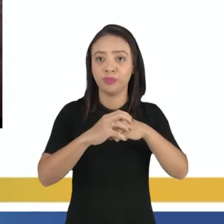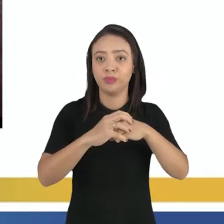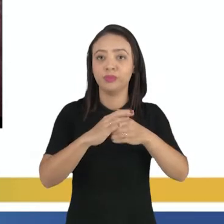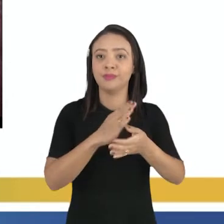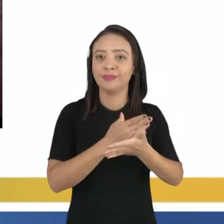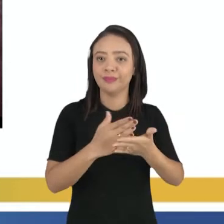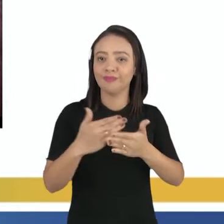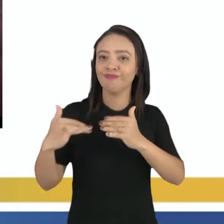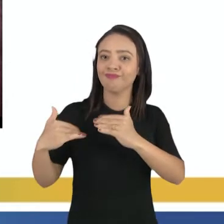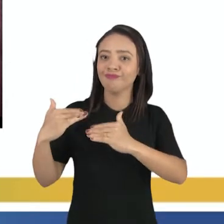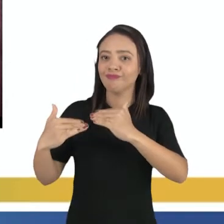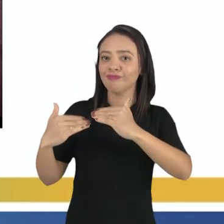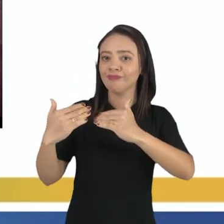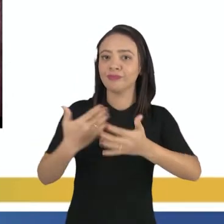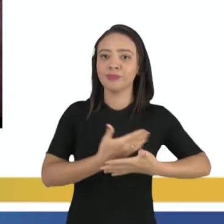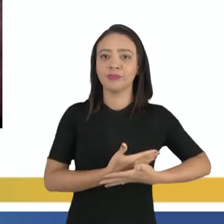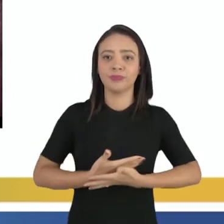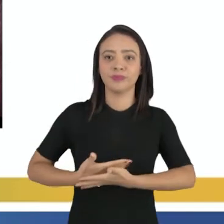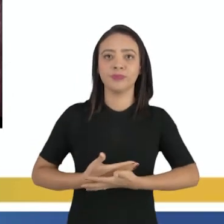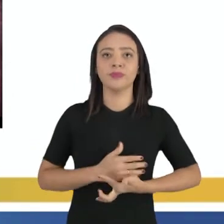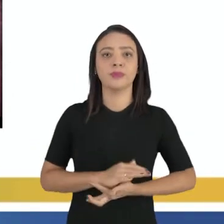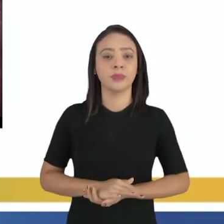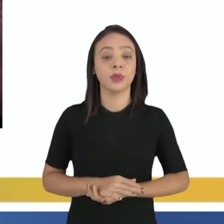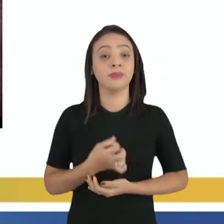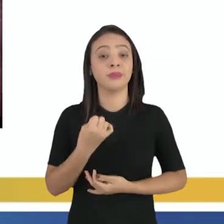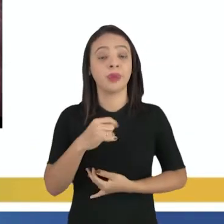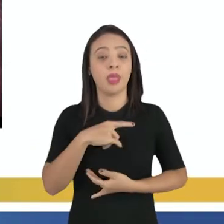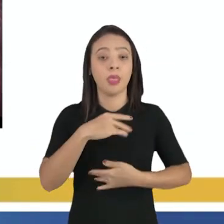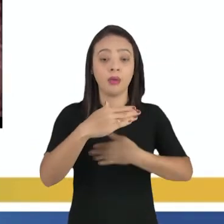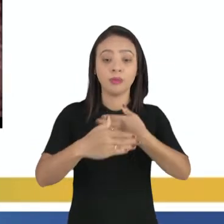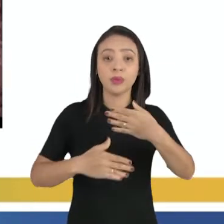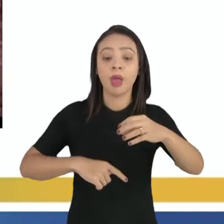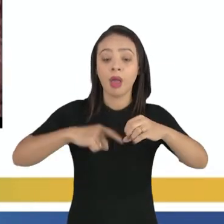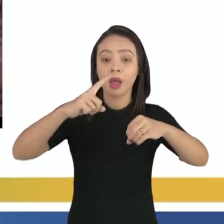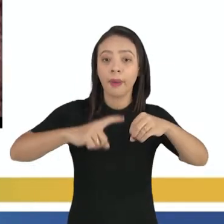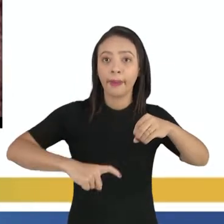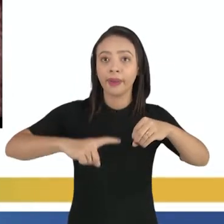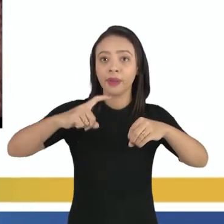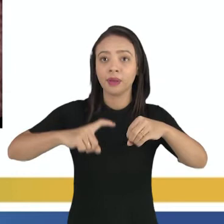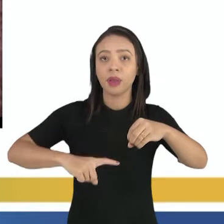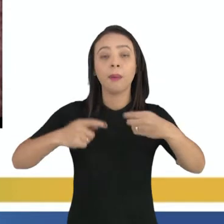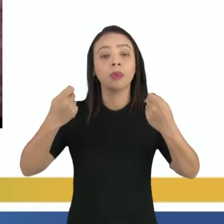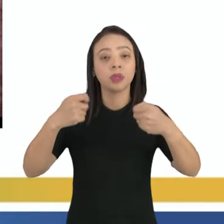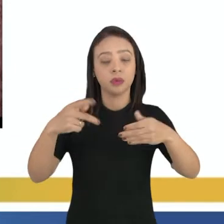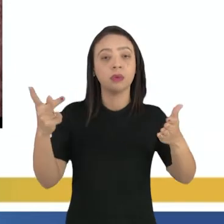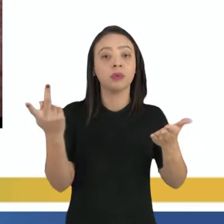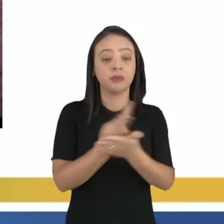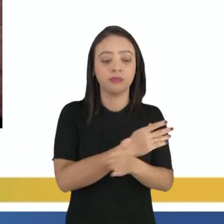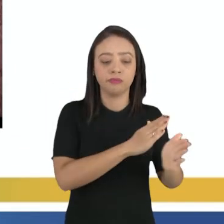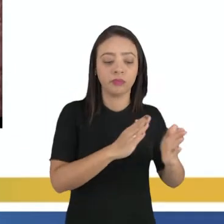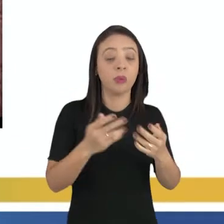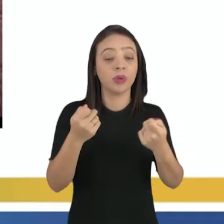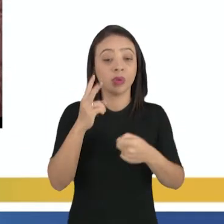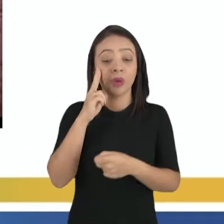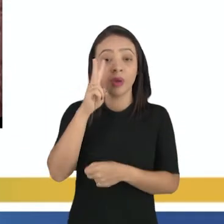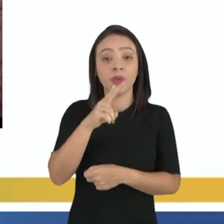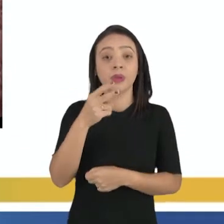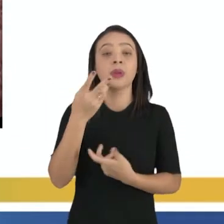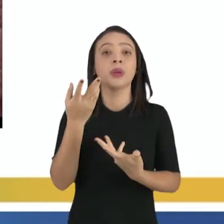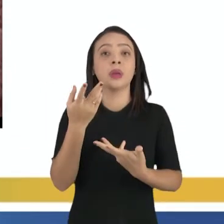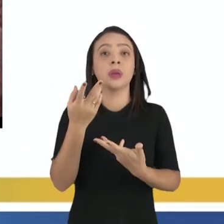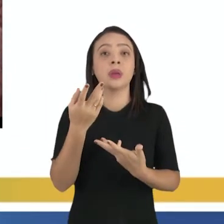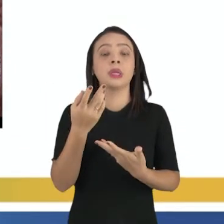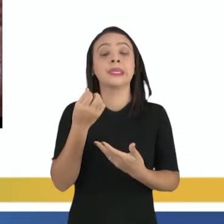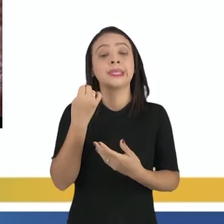o desenvolvimento do embrião. Bom, como envolve gametas, esse processo ele só é possível ser observado através de